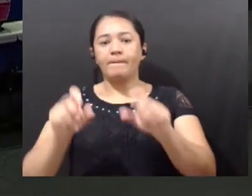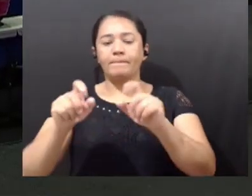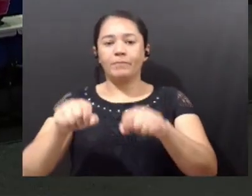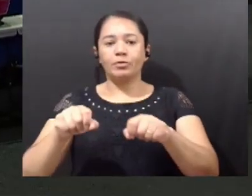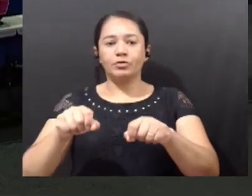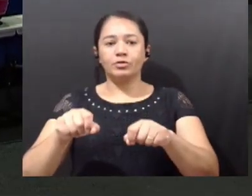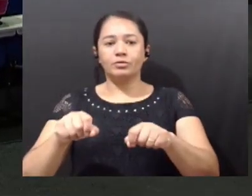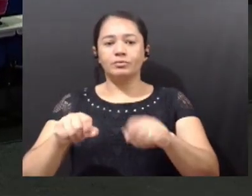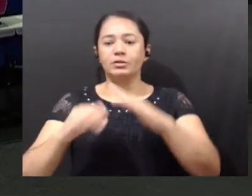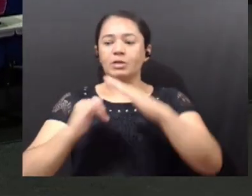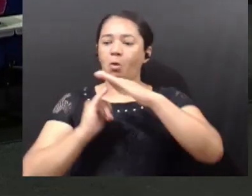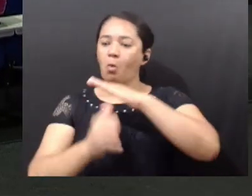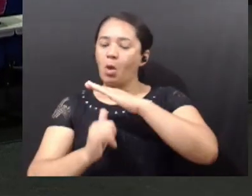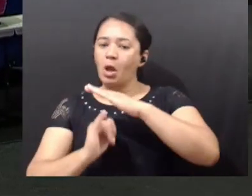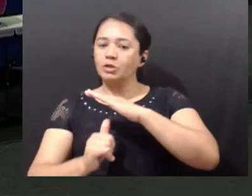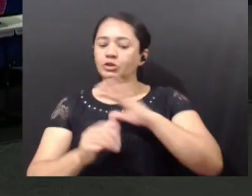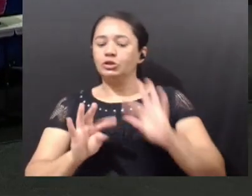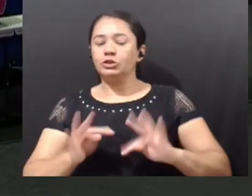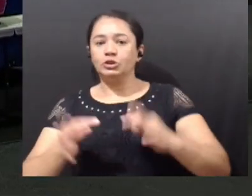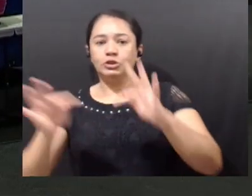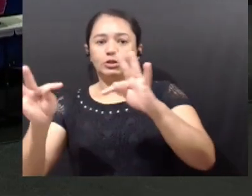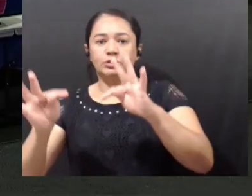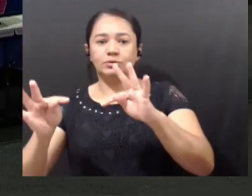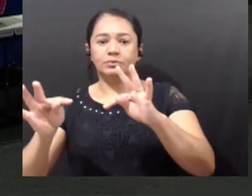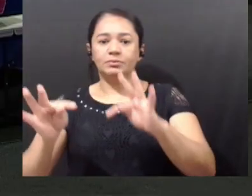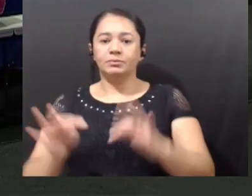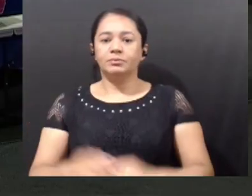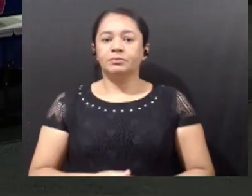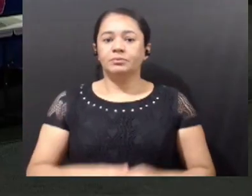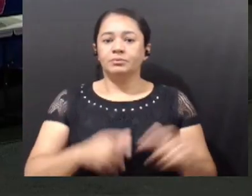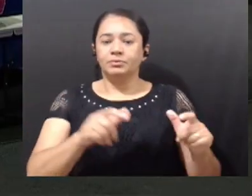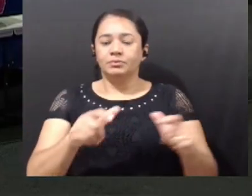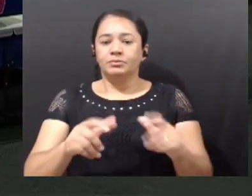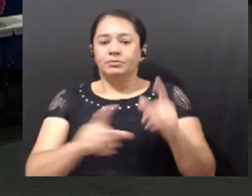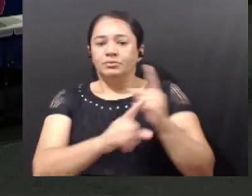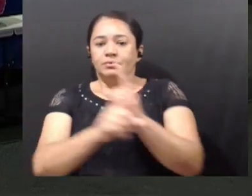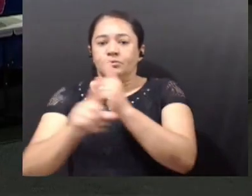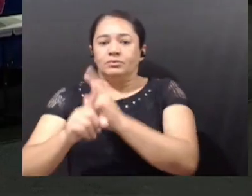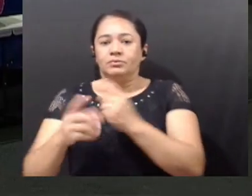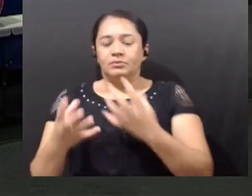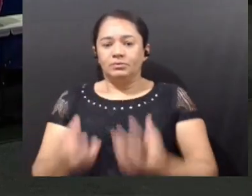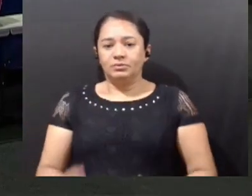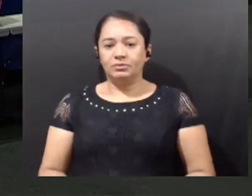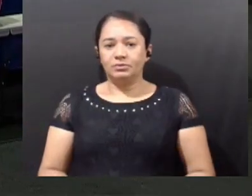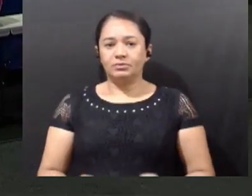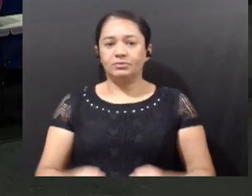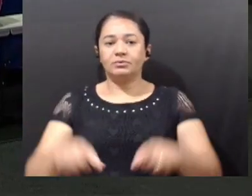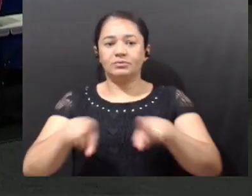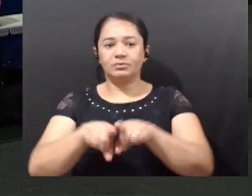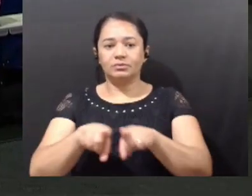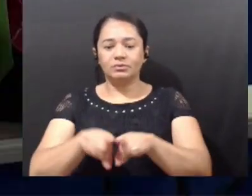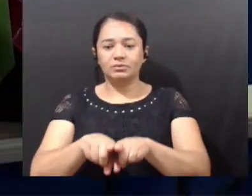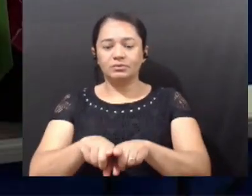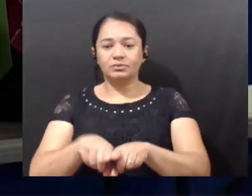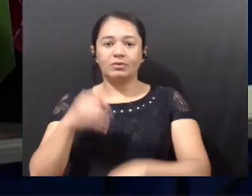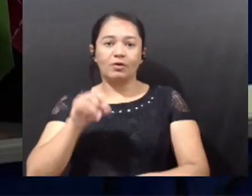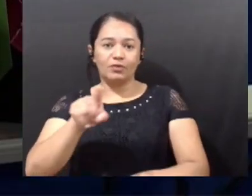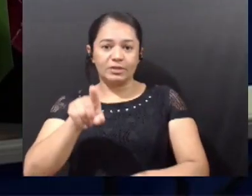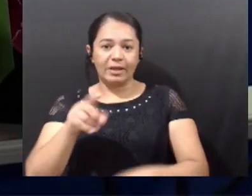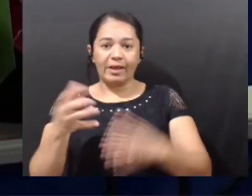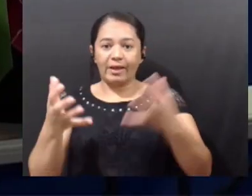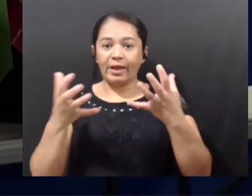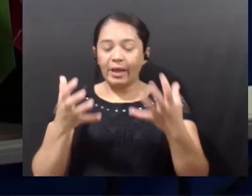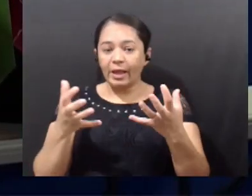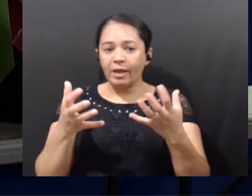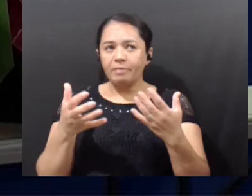de tecnologia que você vai ter local para ser atendido e acolhido, e ao mesmo tempo, se você quiser abrir um MEI, que seja